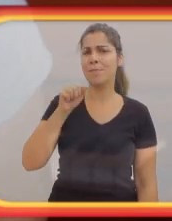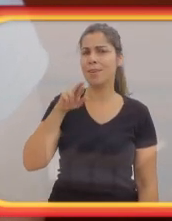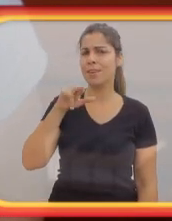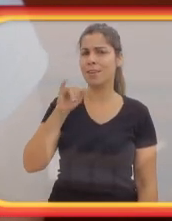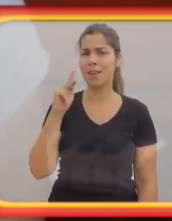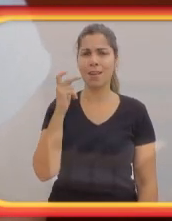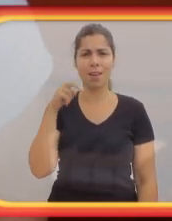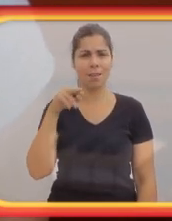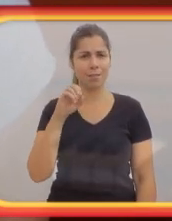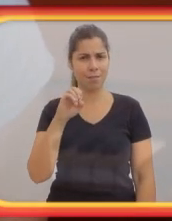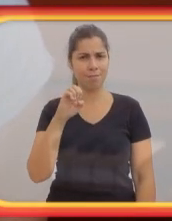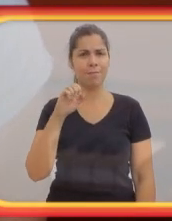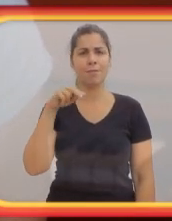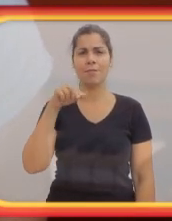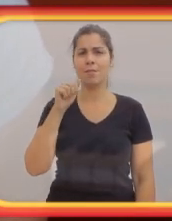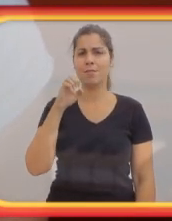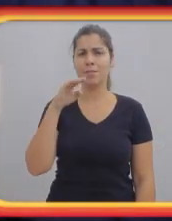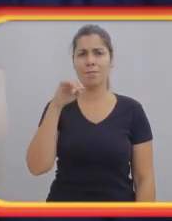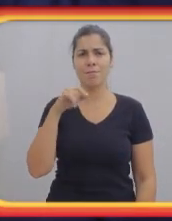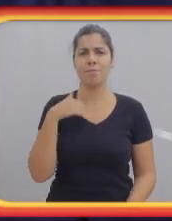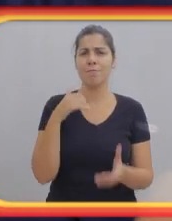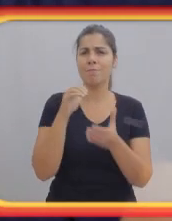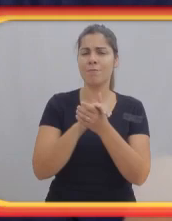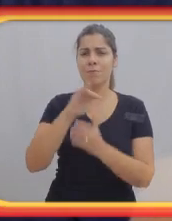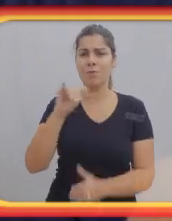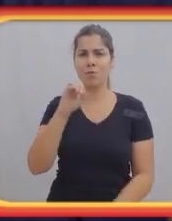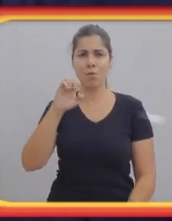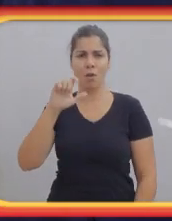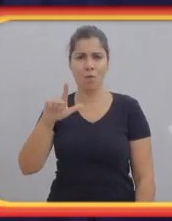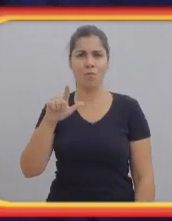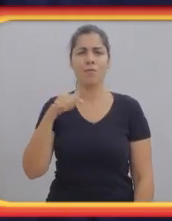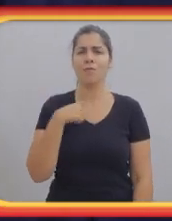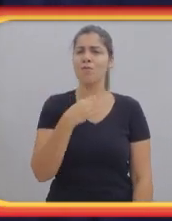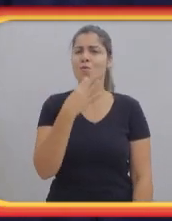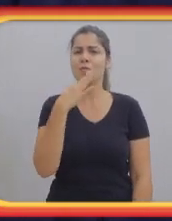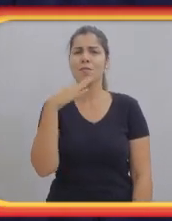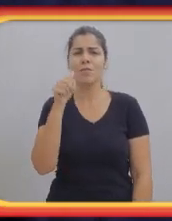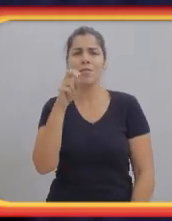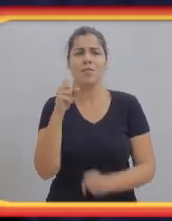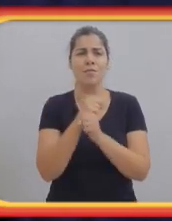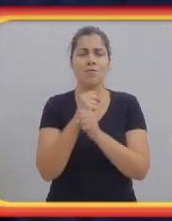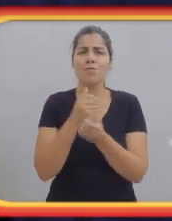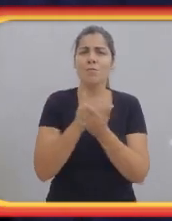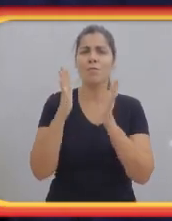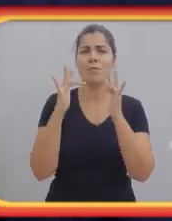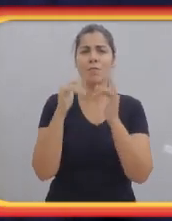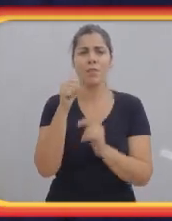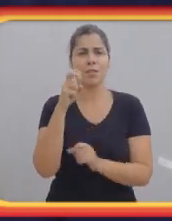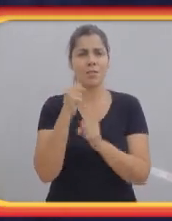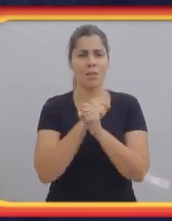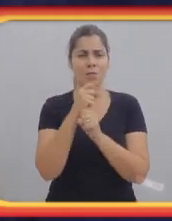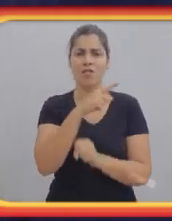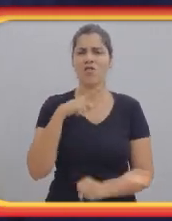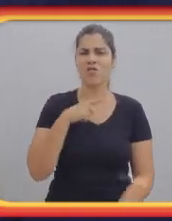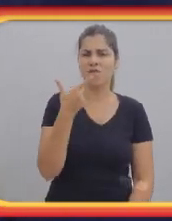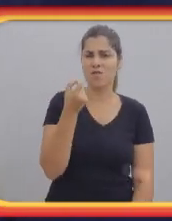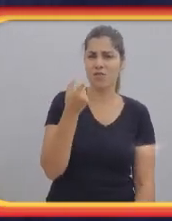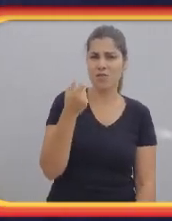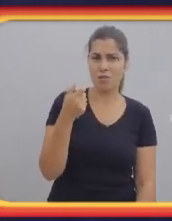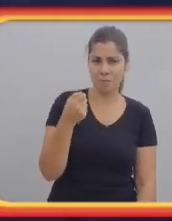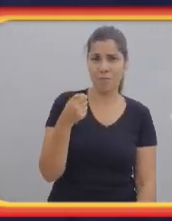do Nascimento, esposa do Joel do Nascimento. Conheci ele com 15 anos, comecei a namorar com 15 anos,